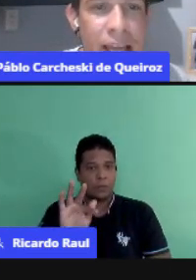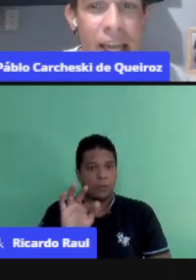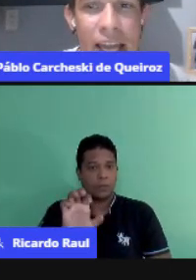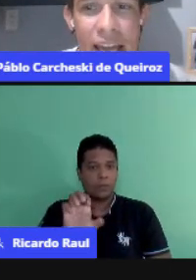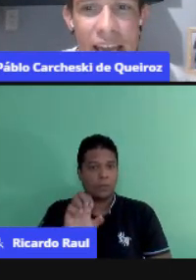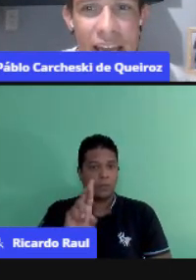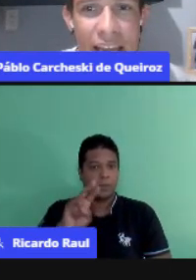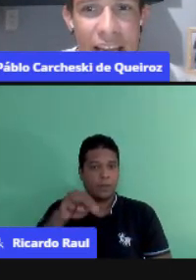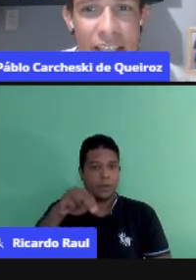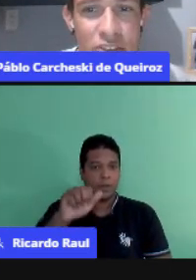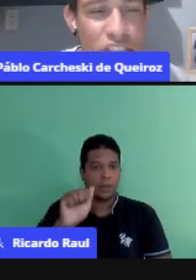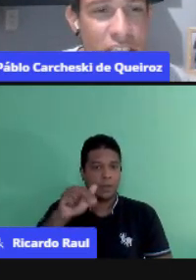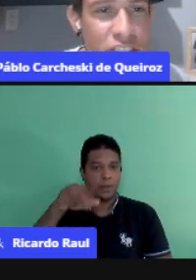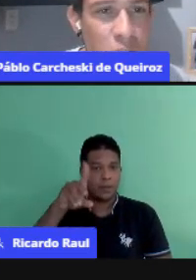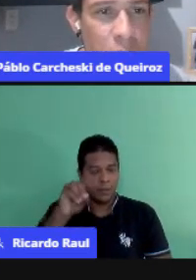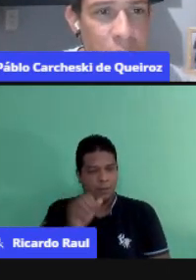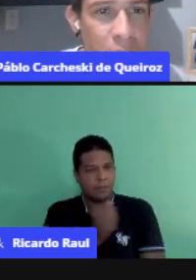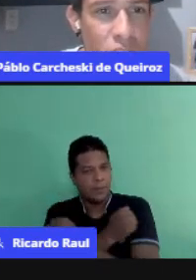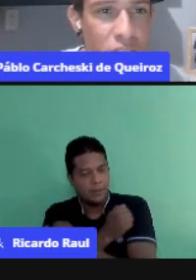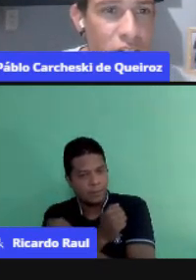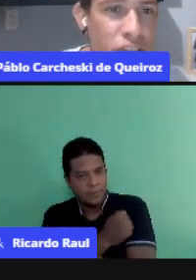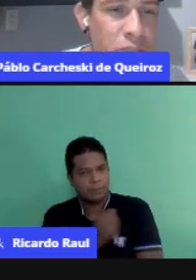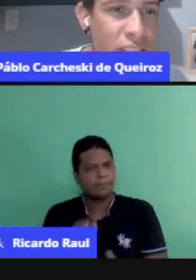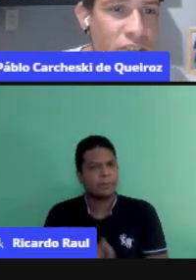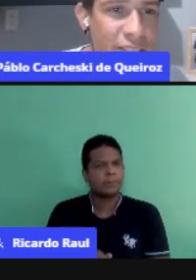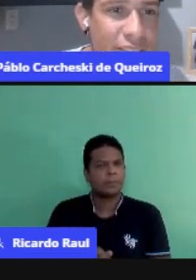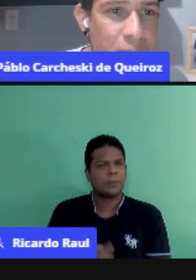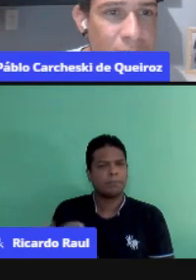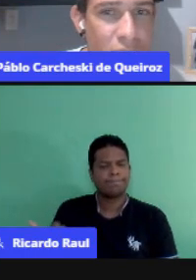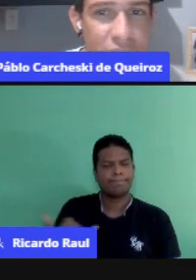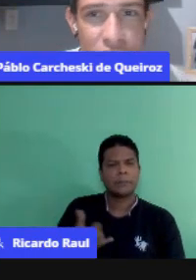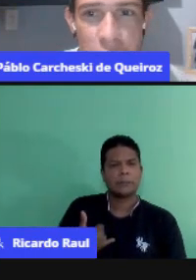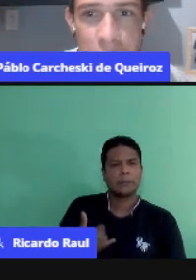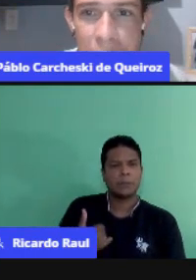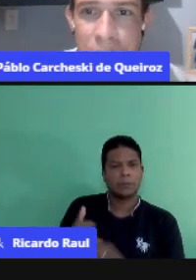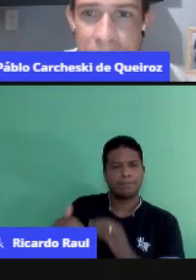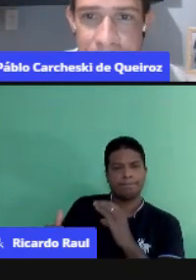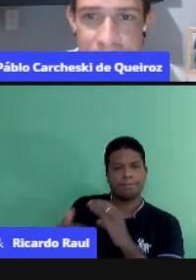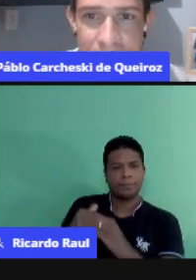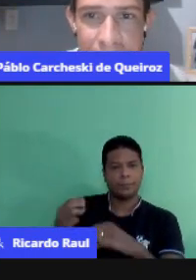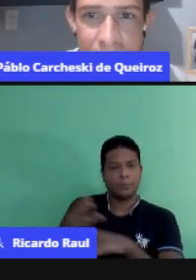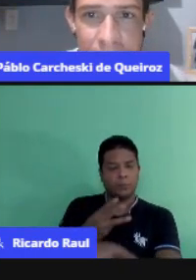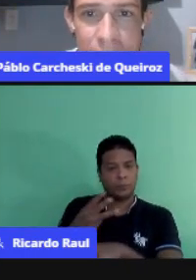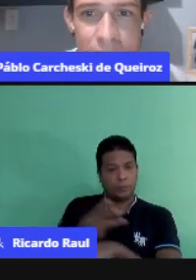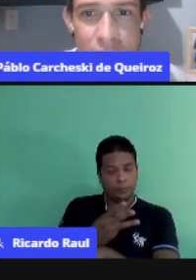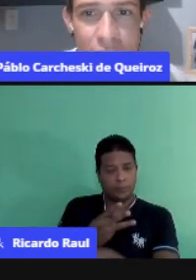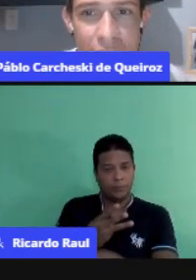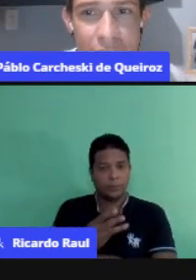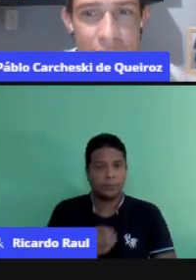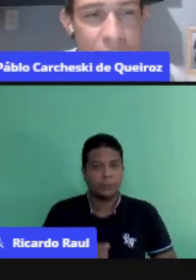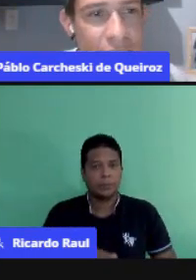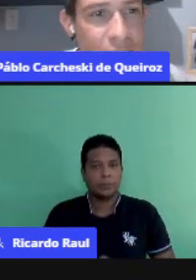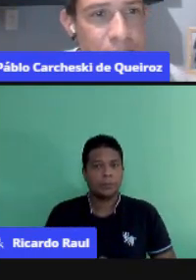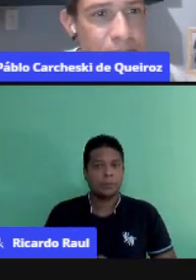também. Um dia ele chegou para mim, Pablo, vou te mandar no WhatsApp aí, olha o que chegou para mim, né?